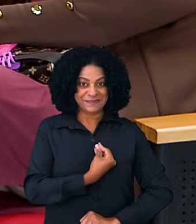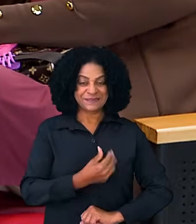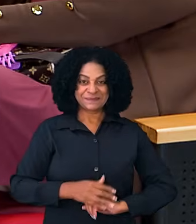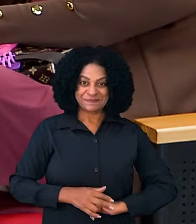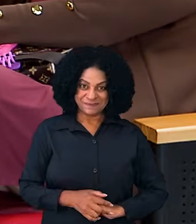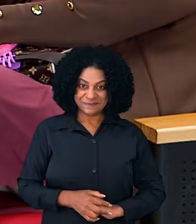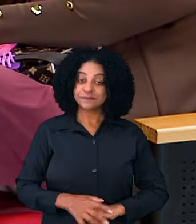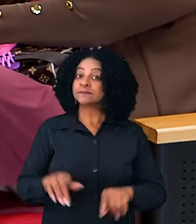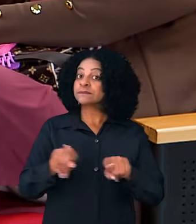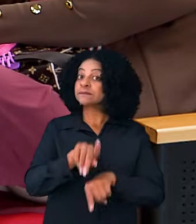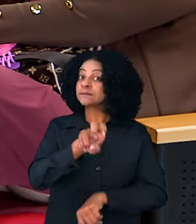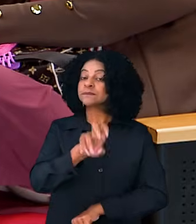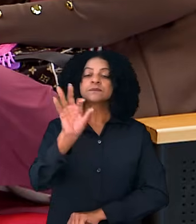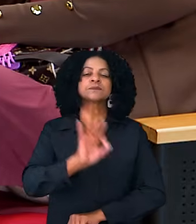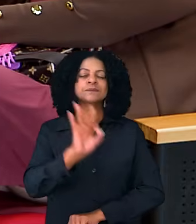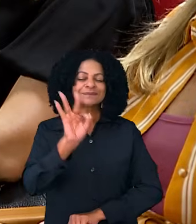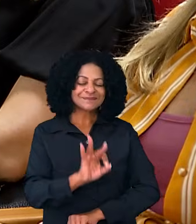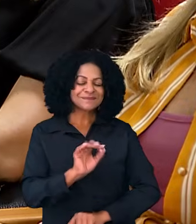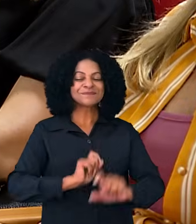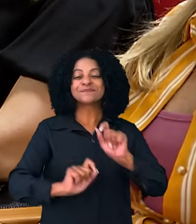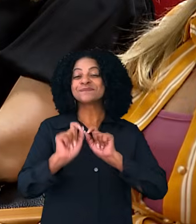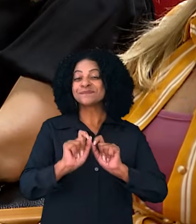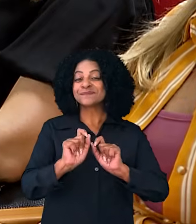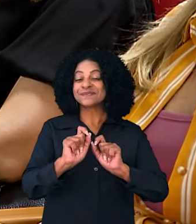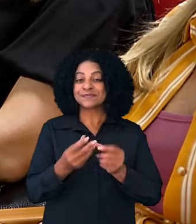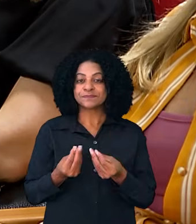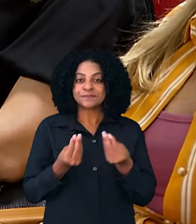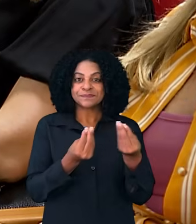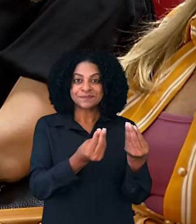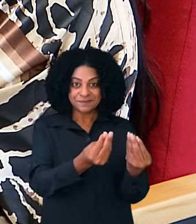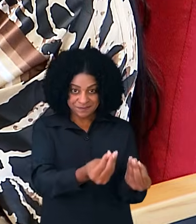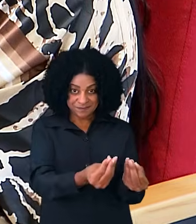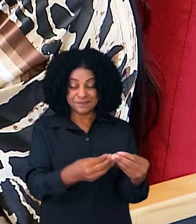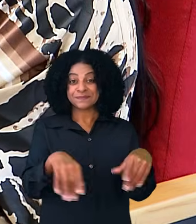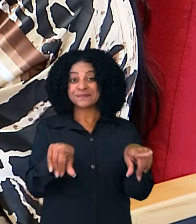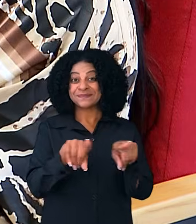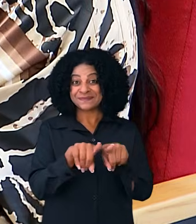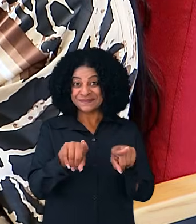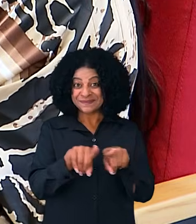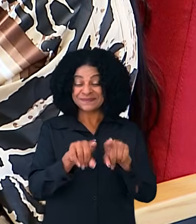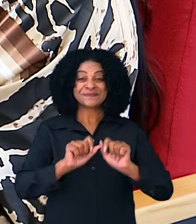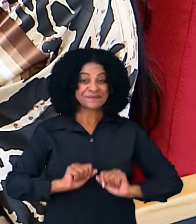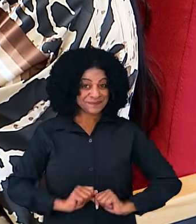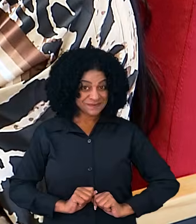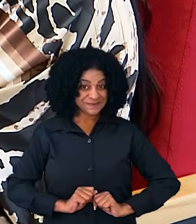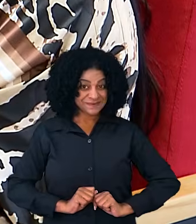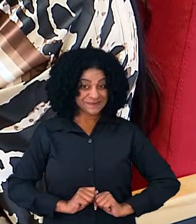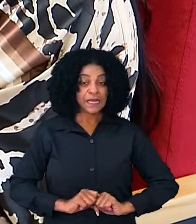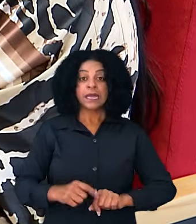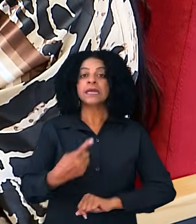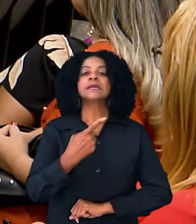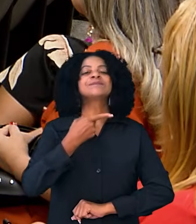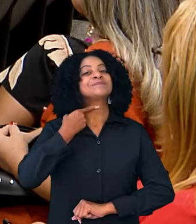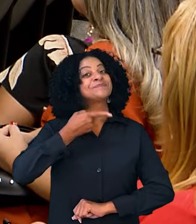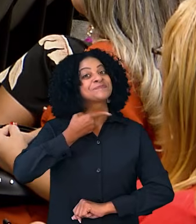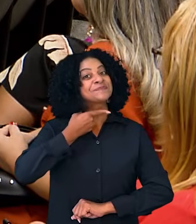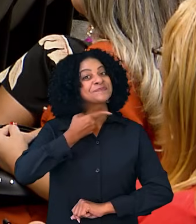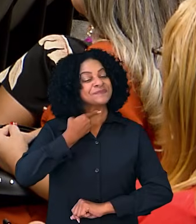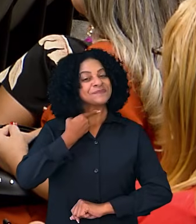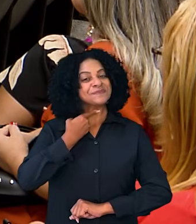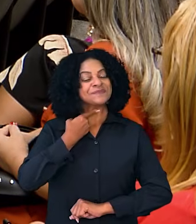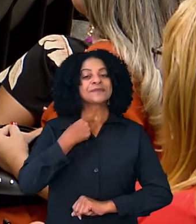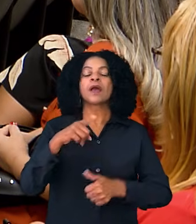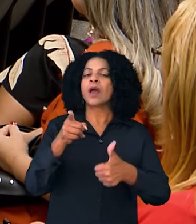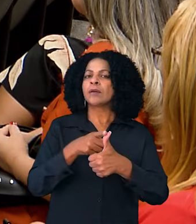vulneráveis. 5% desse total deve ser destinado especificamente a mulheres trans e travestis,